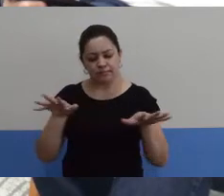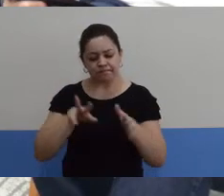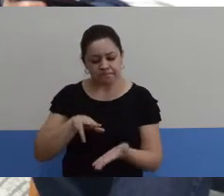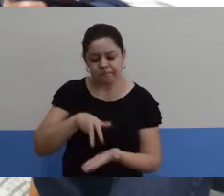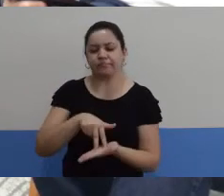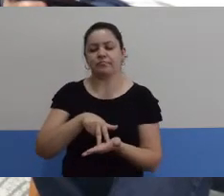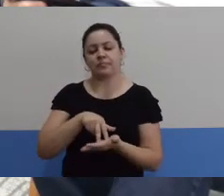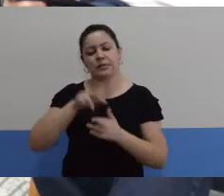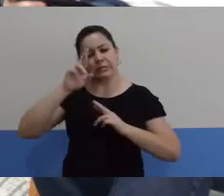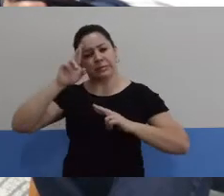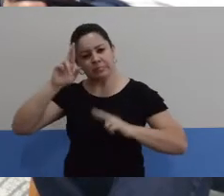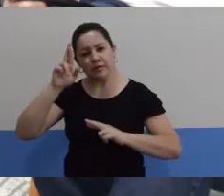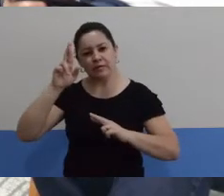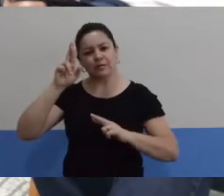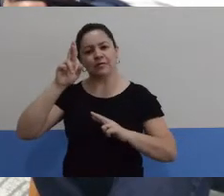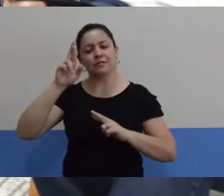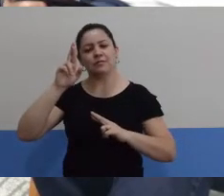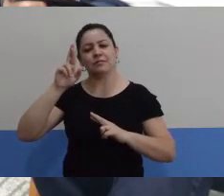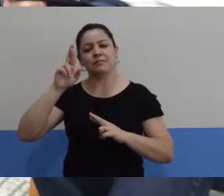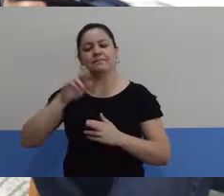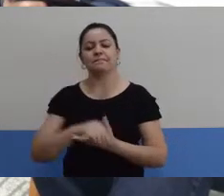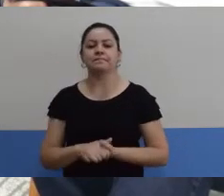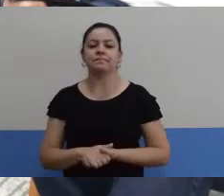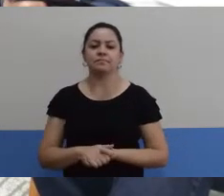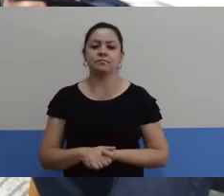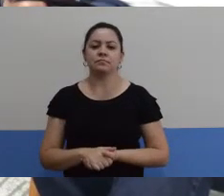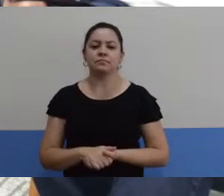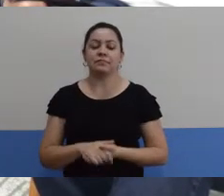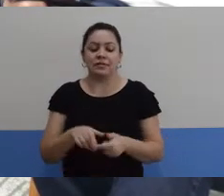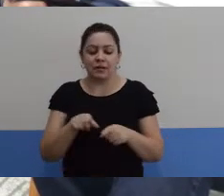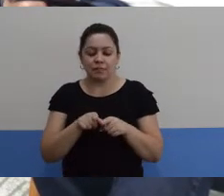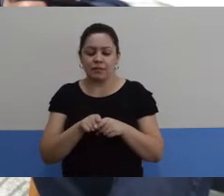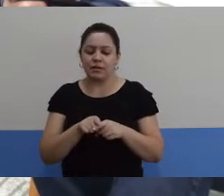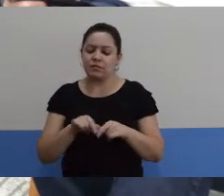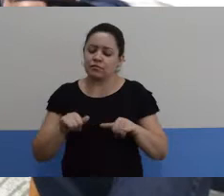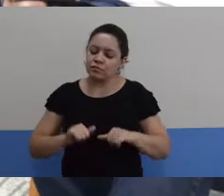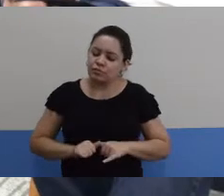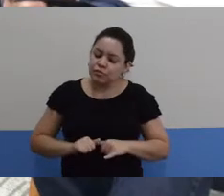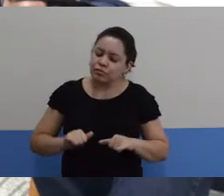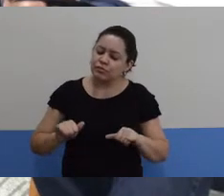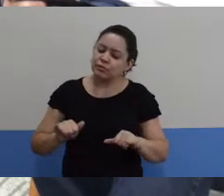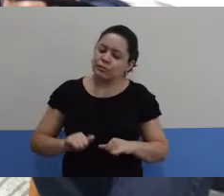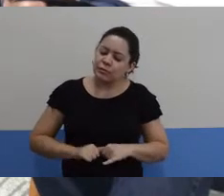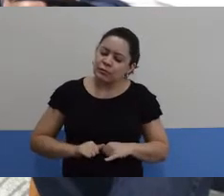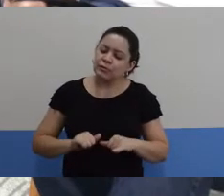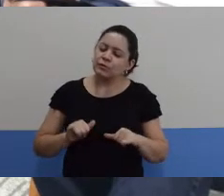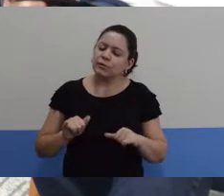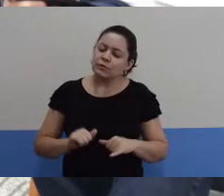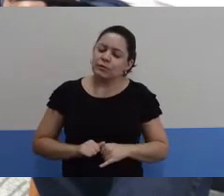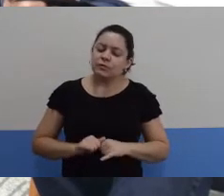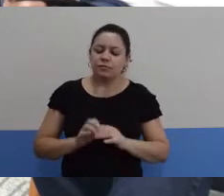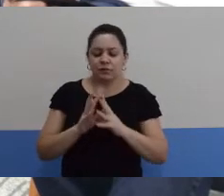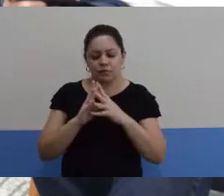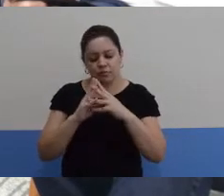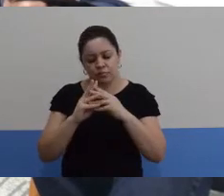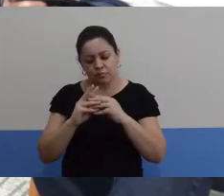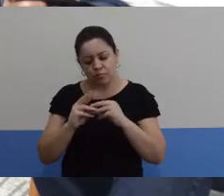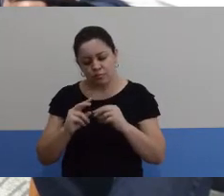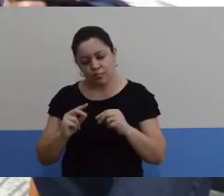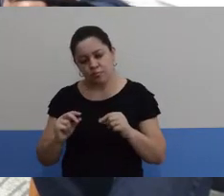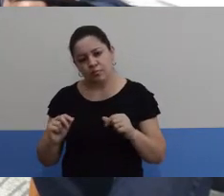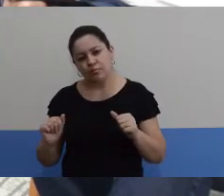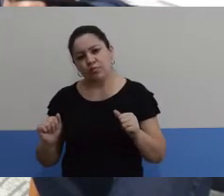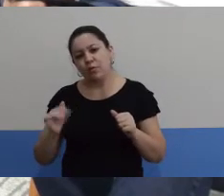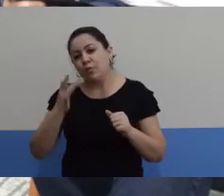esperança. A curar também as feridas. Quanta ferida, quantas famílias feridas com